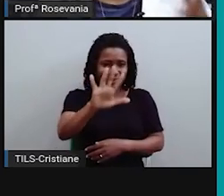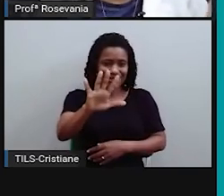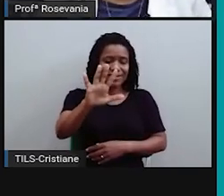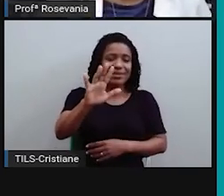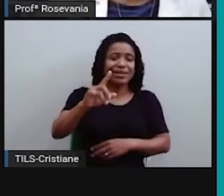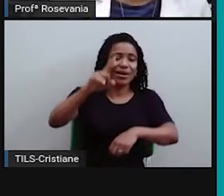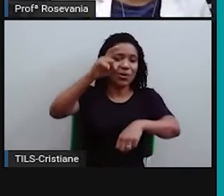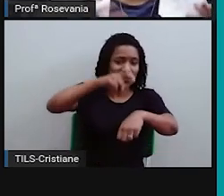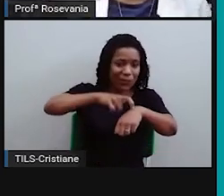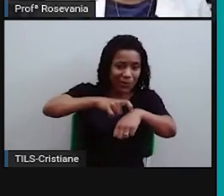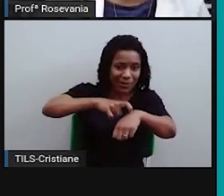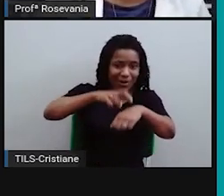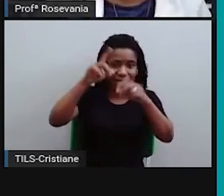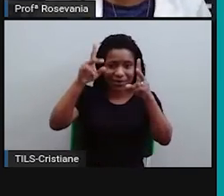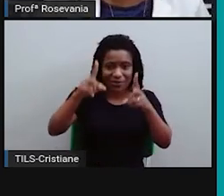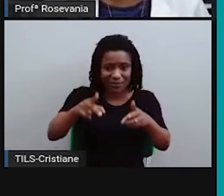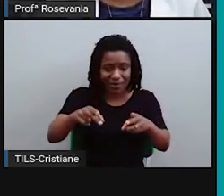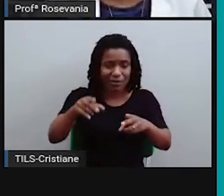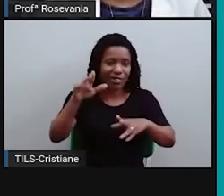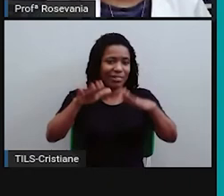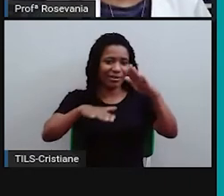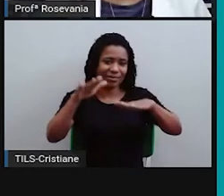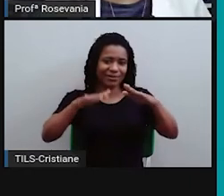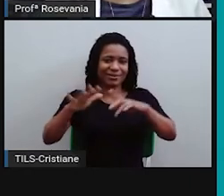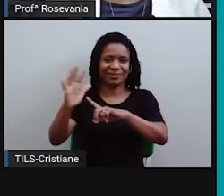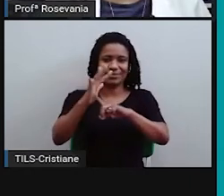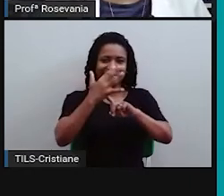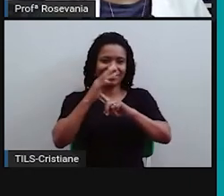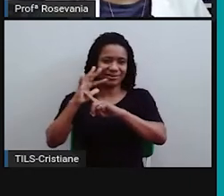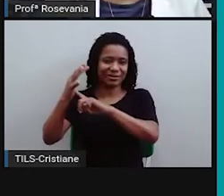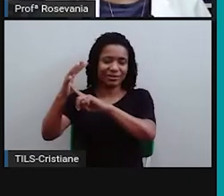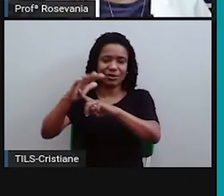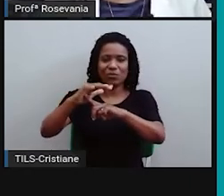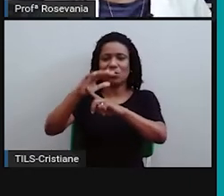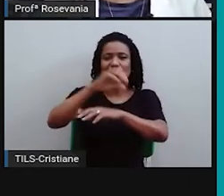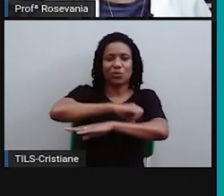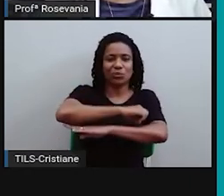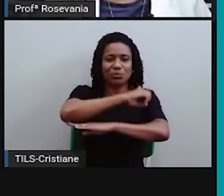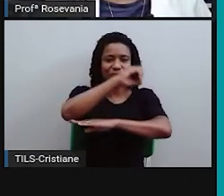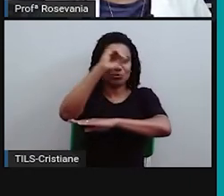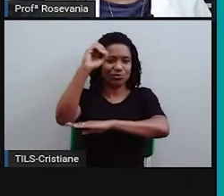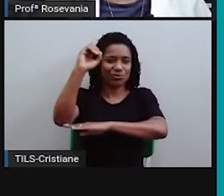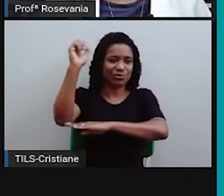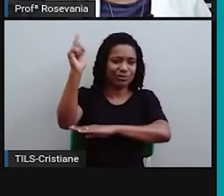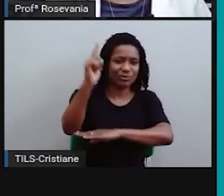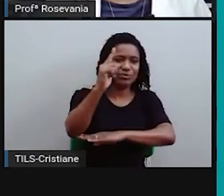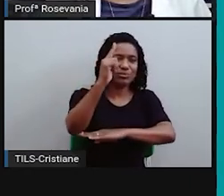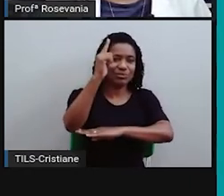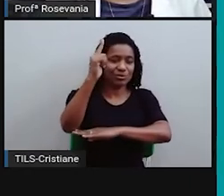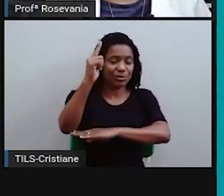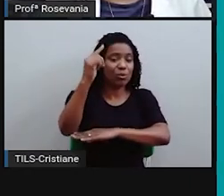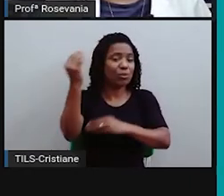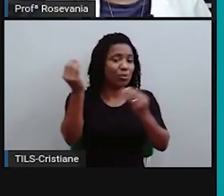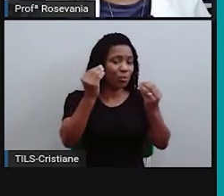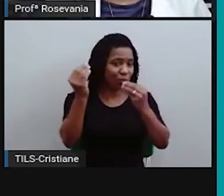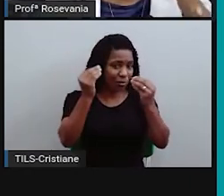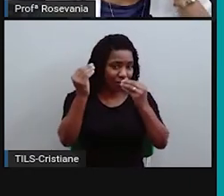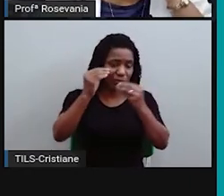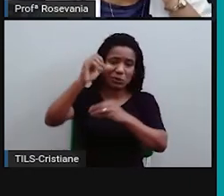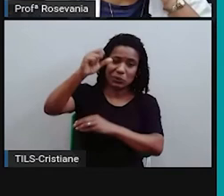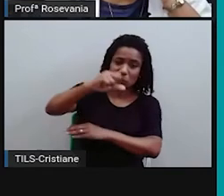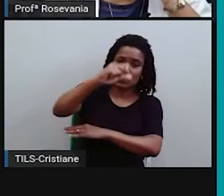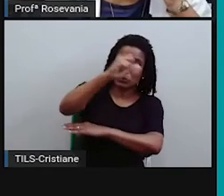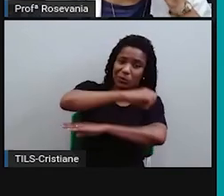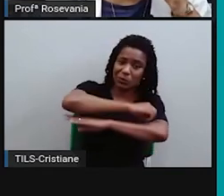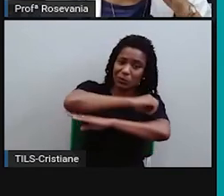da estação, o final da estação, também tem posições diferentes. Então, a depender de como o sol esteja lá no alto,